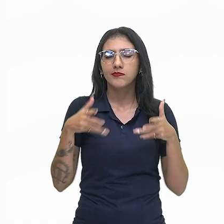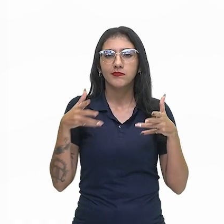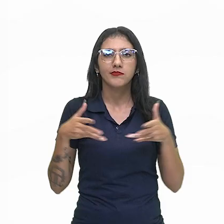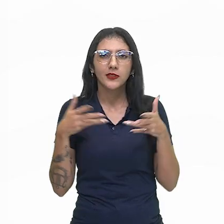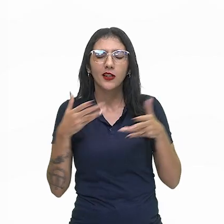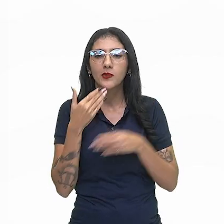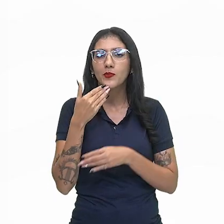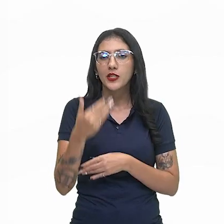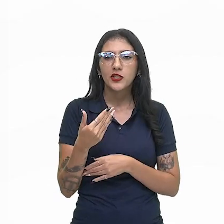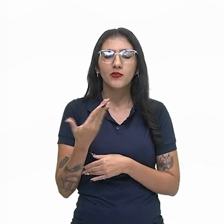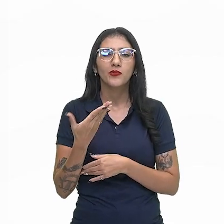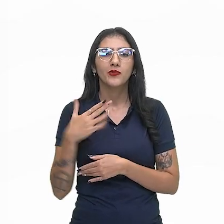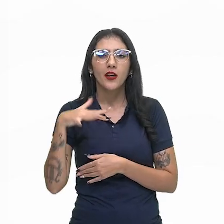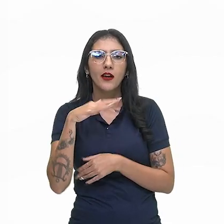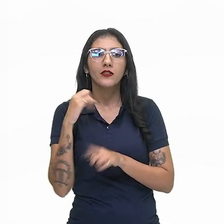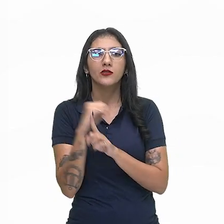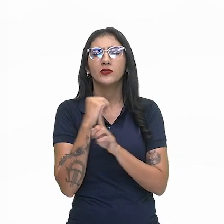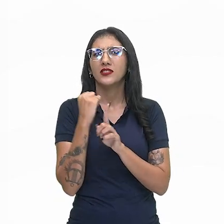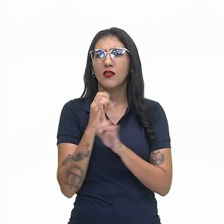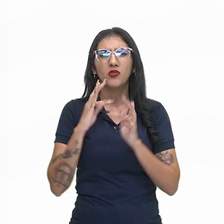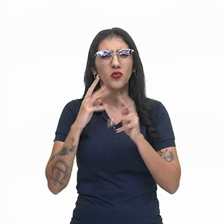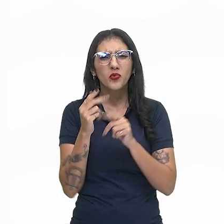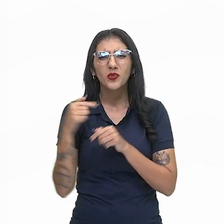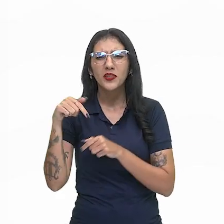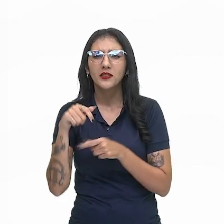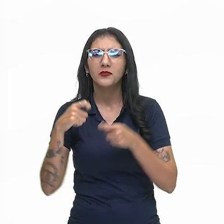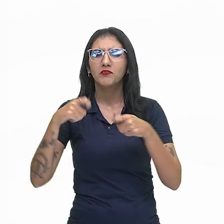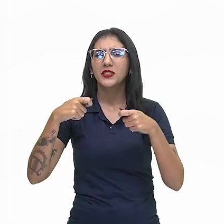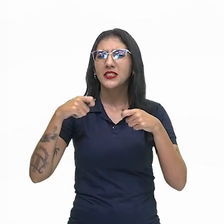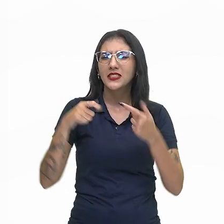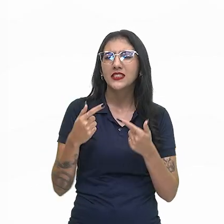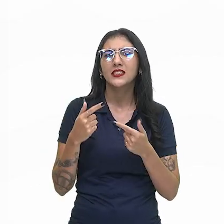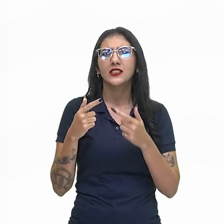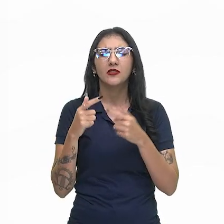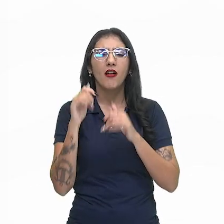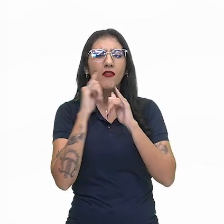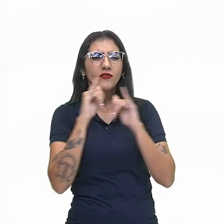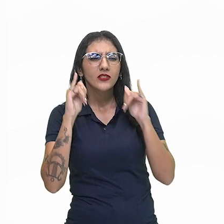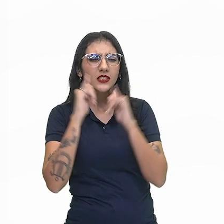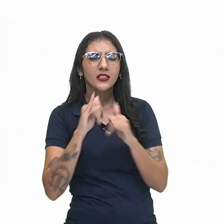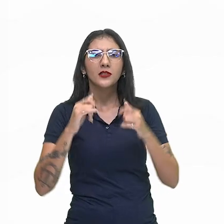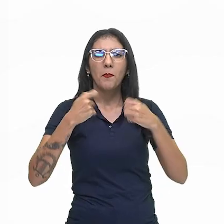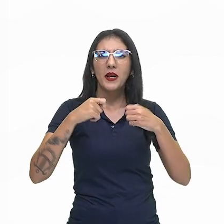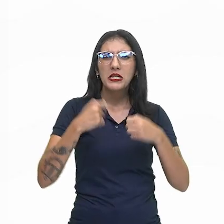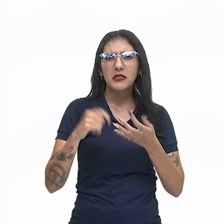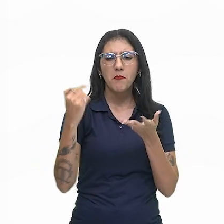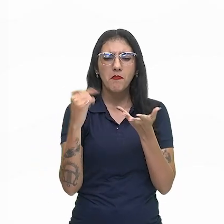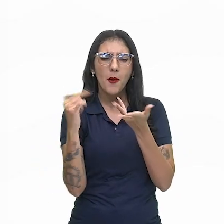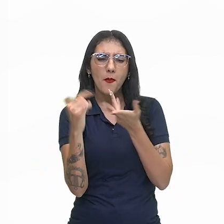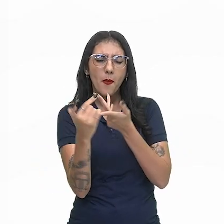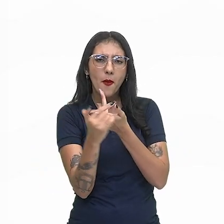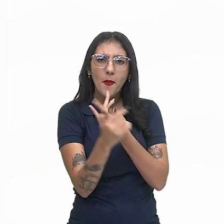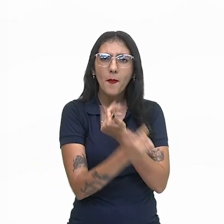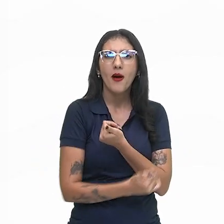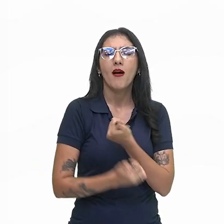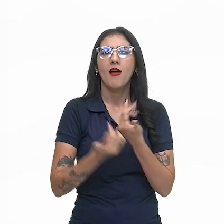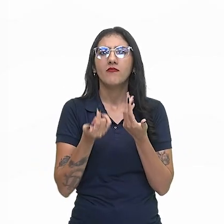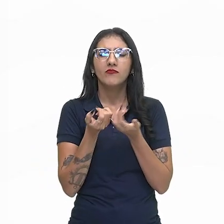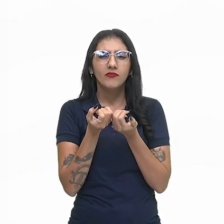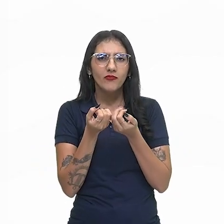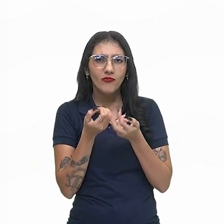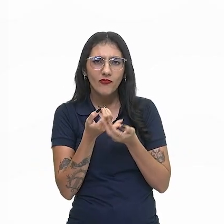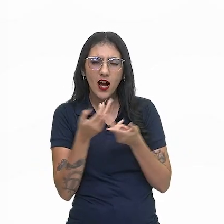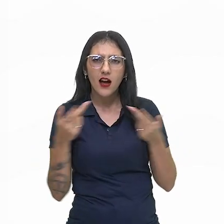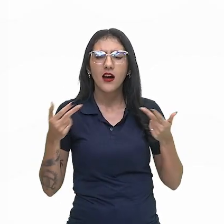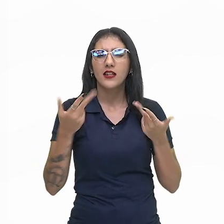sociais, justamente aquilo que o povo precisa, aquilo que o povo fala. Nós precisamos disso, precisamos daquilo, está faltando